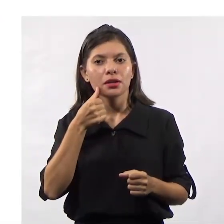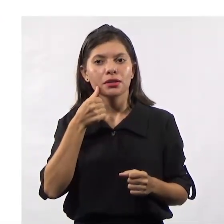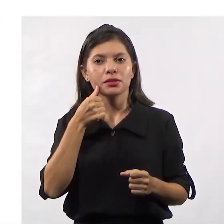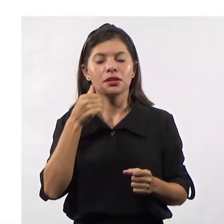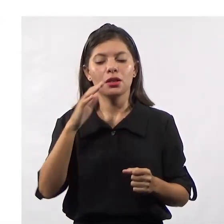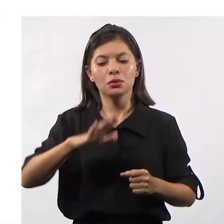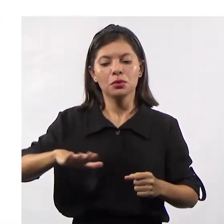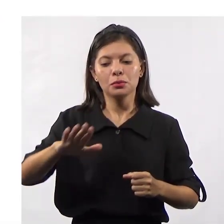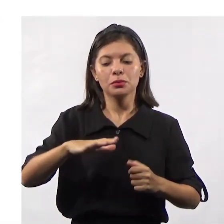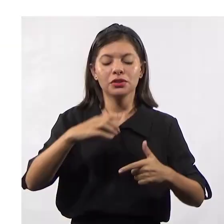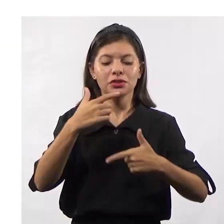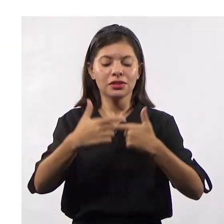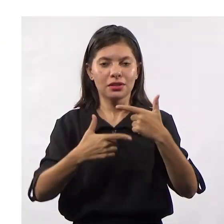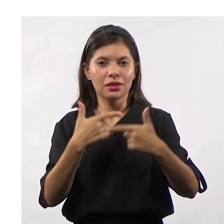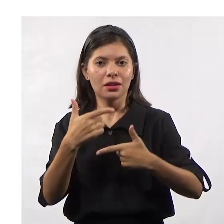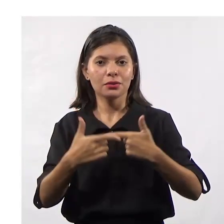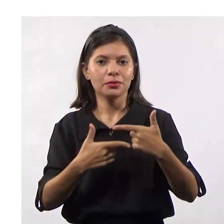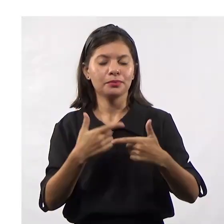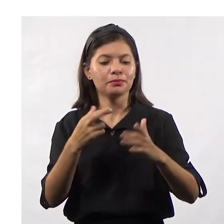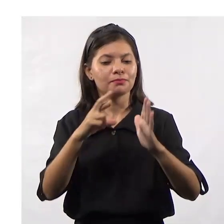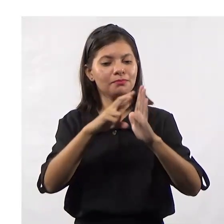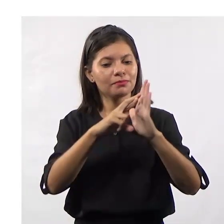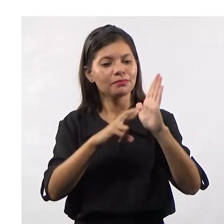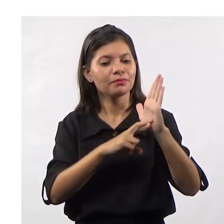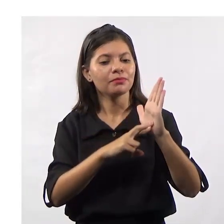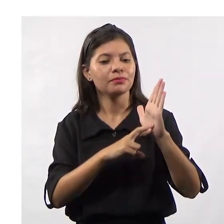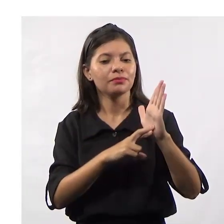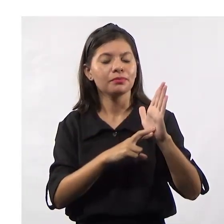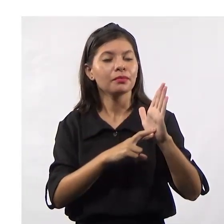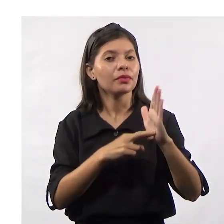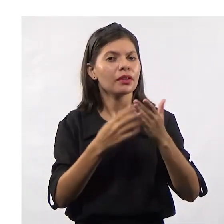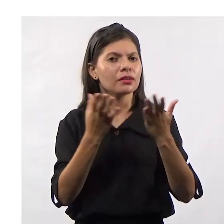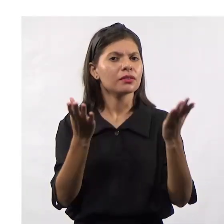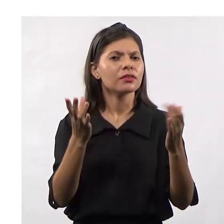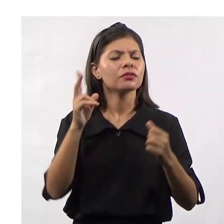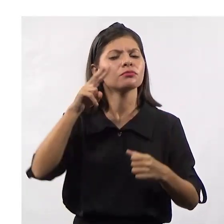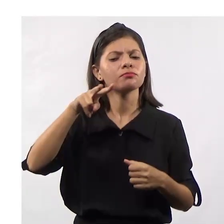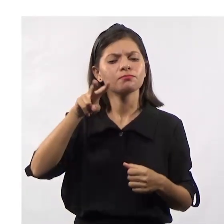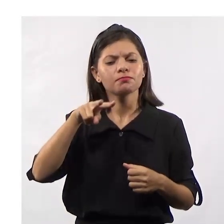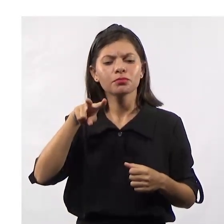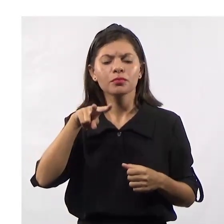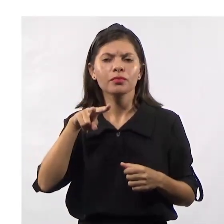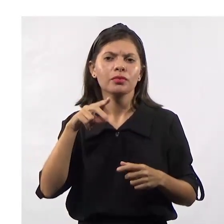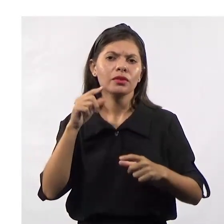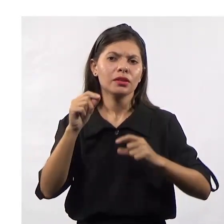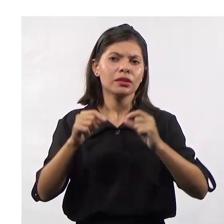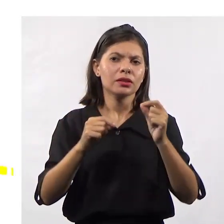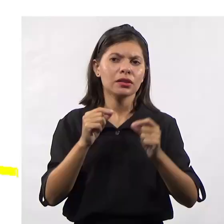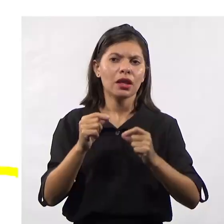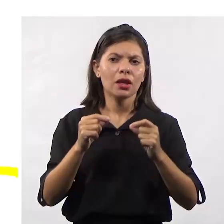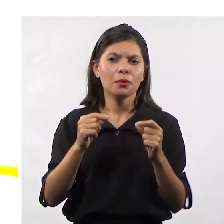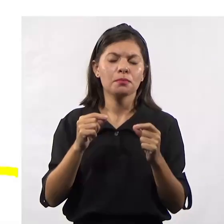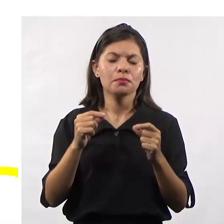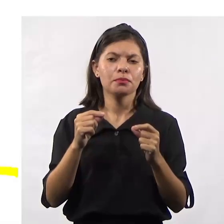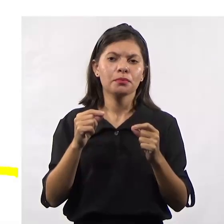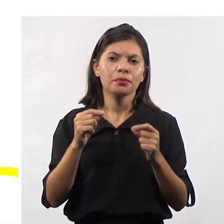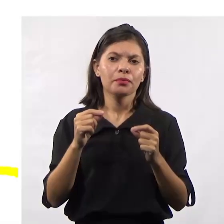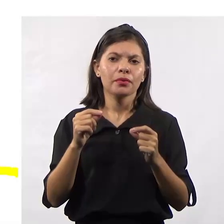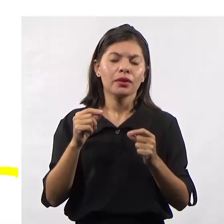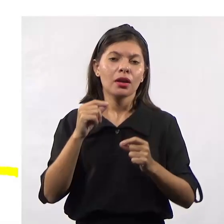regulamento. Continua empatado. Aí você vai ver se tem algum programa de integridade